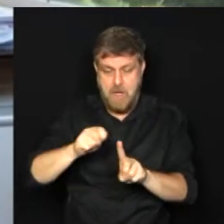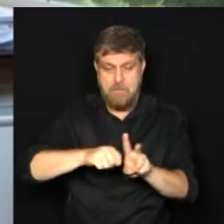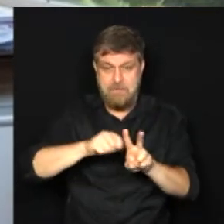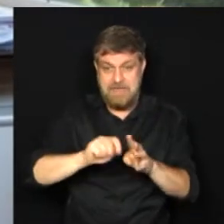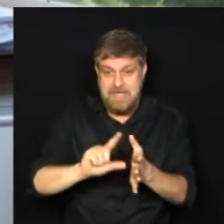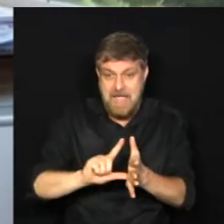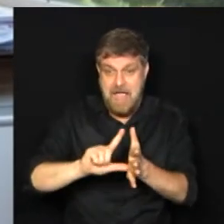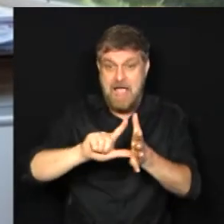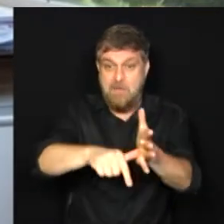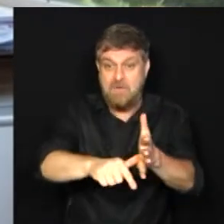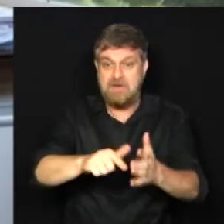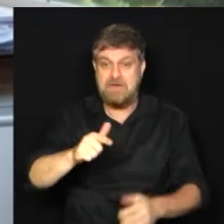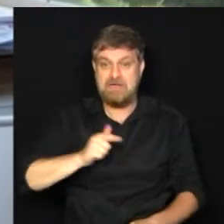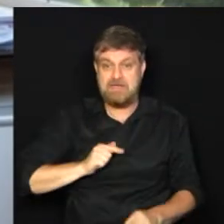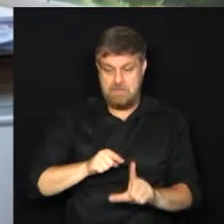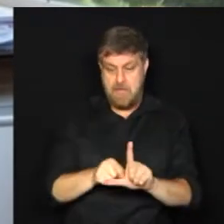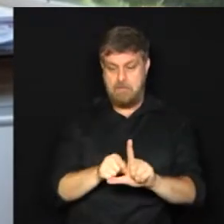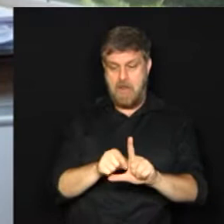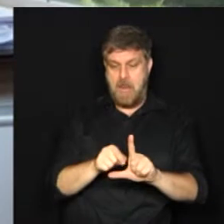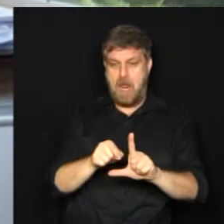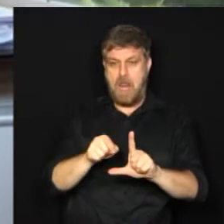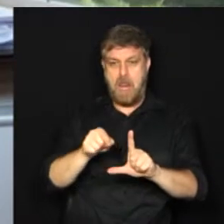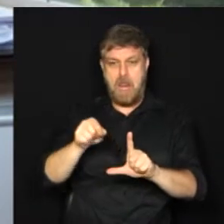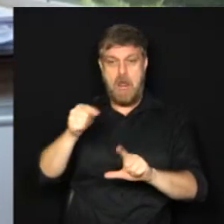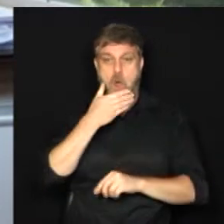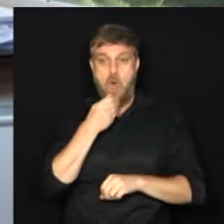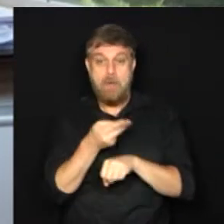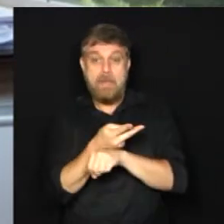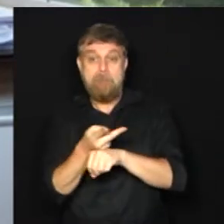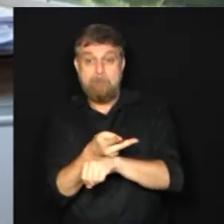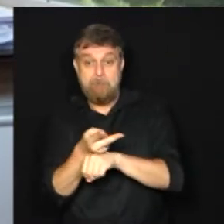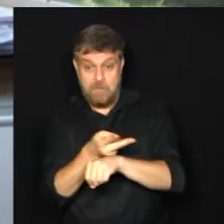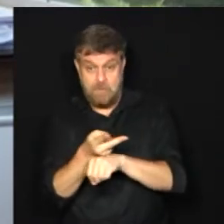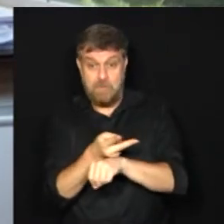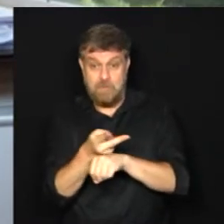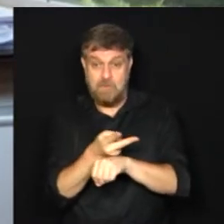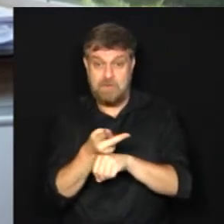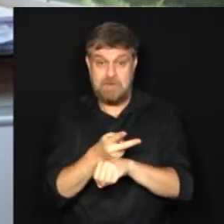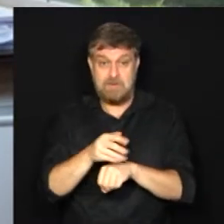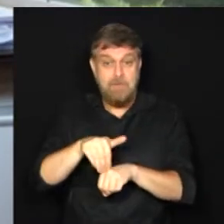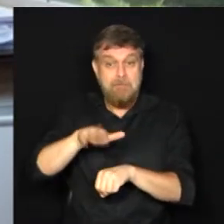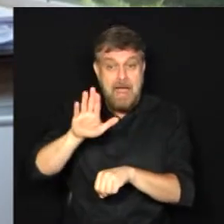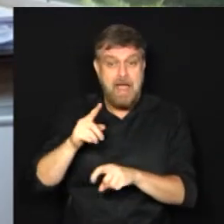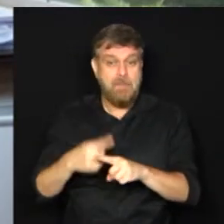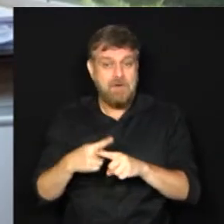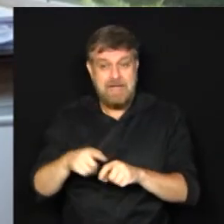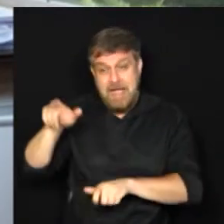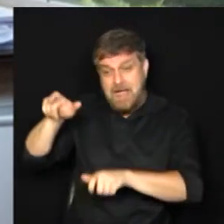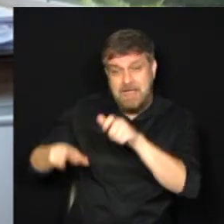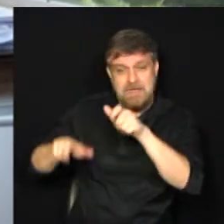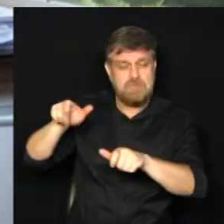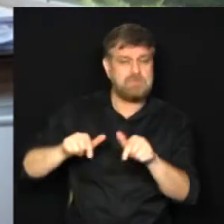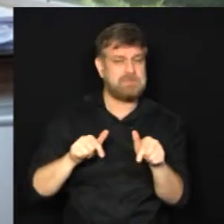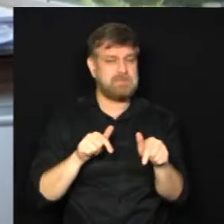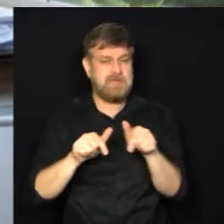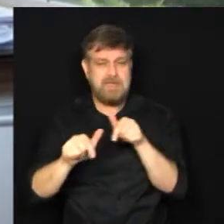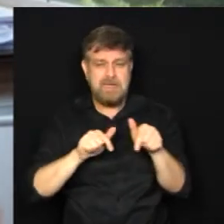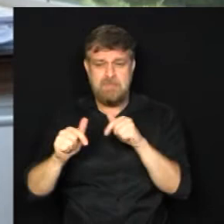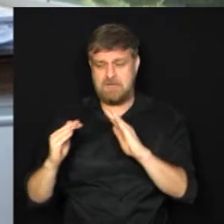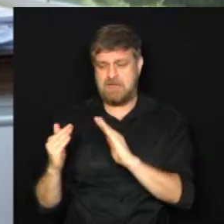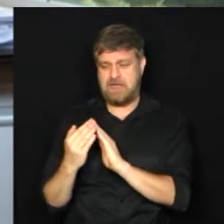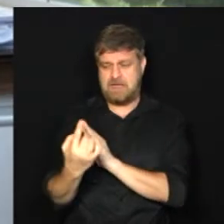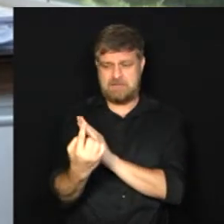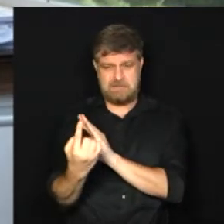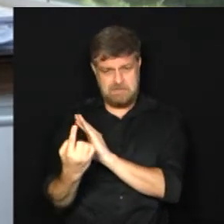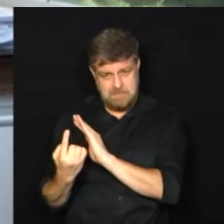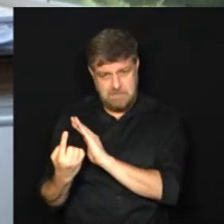houve na verdade um aumento da procura Esse aumento ele é explicado pelo fato das pessoas estarem trabalhando mais tempo em